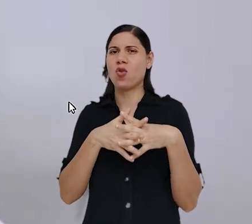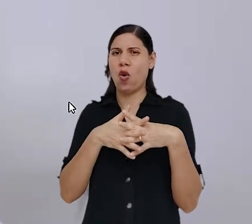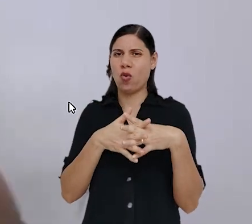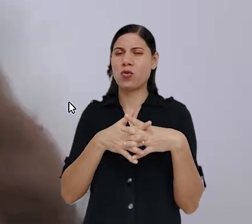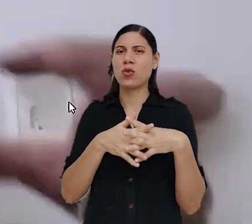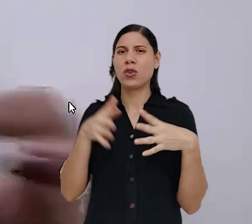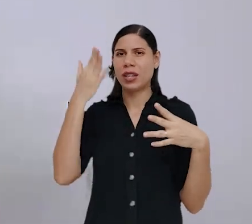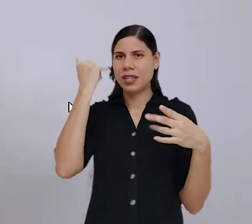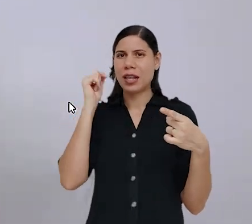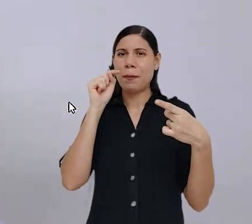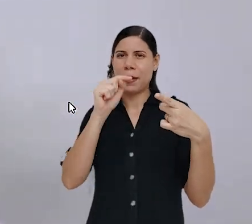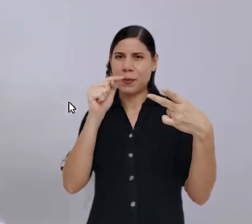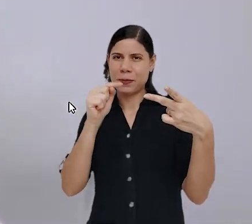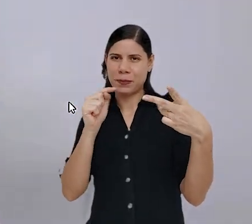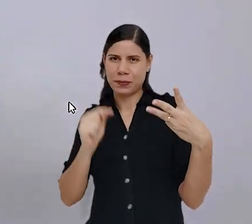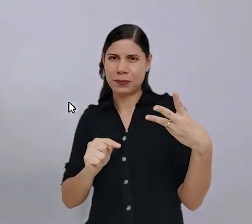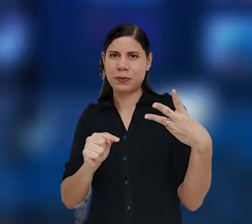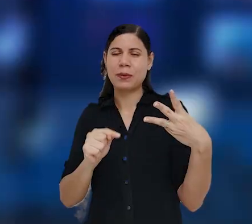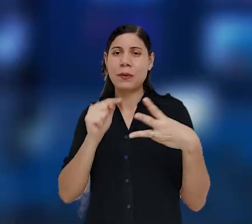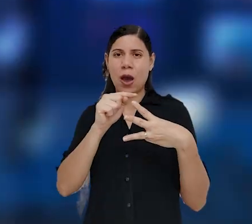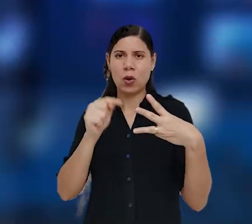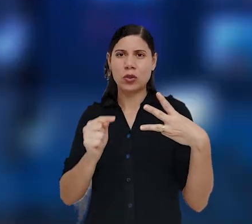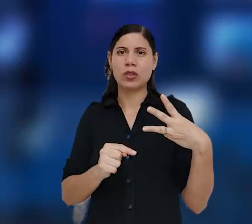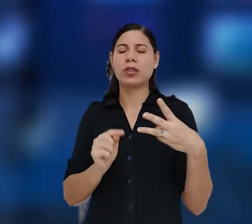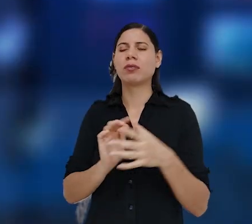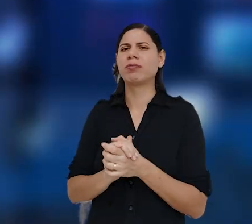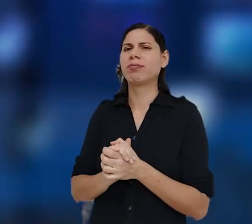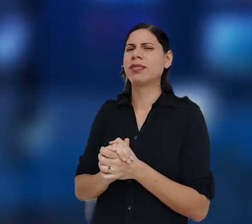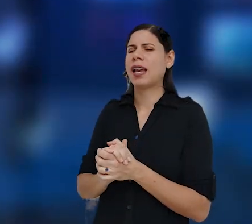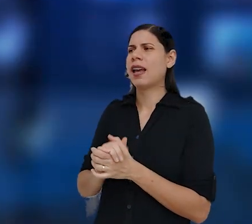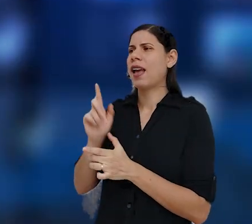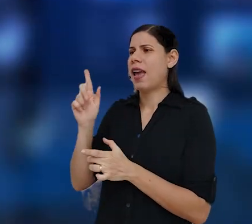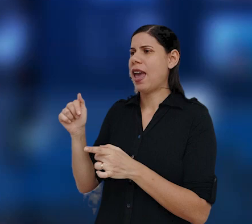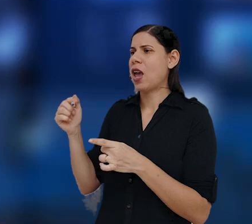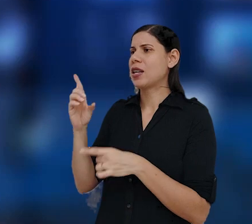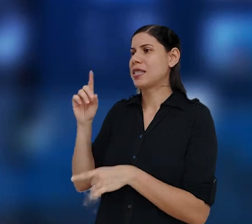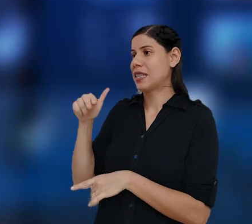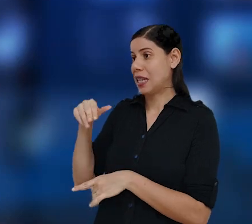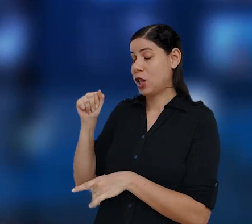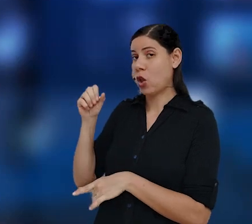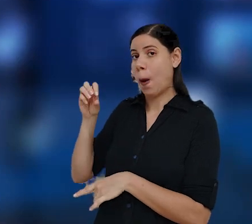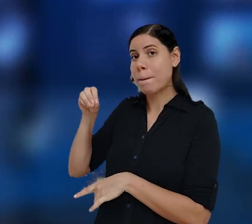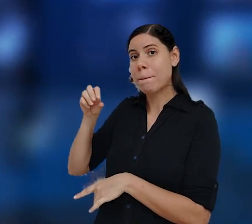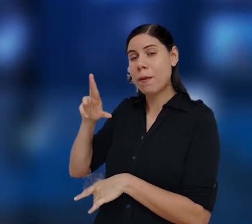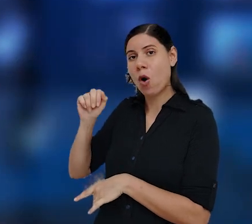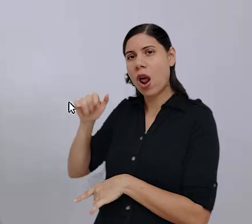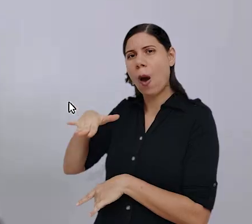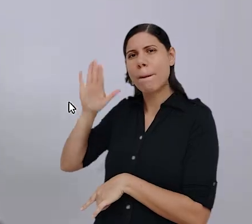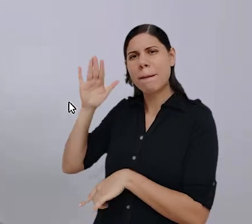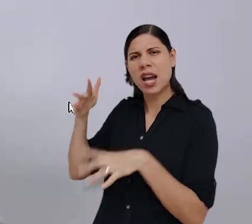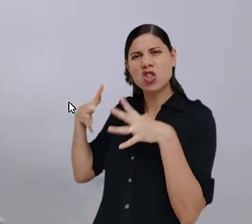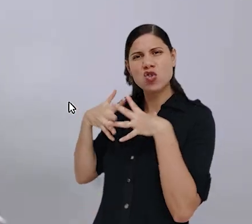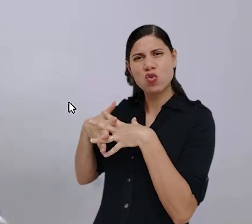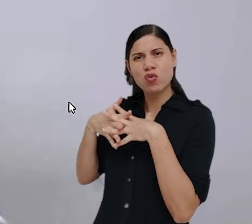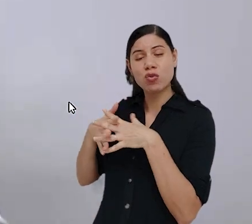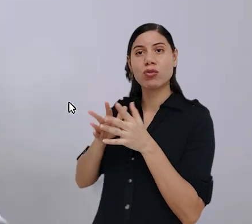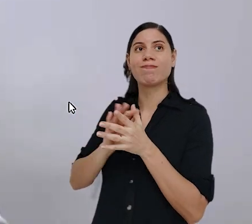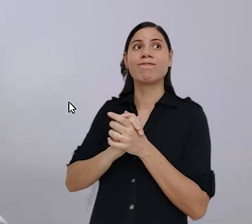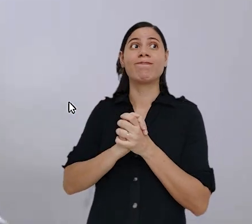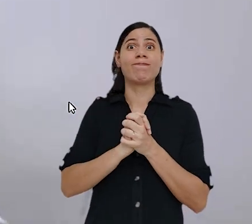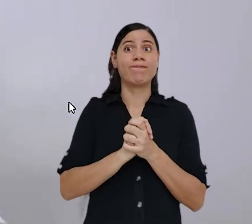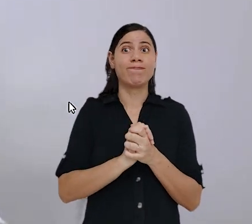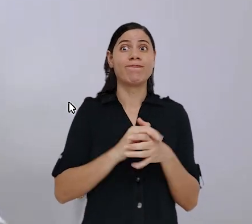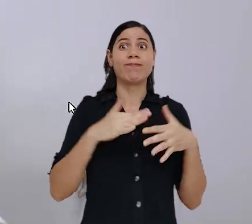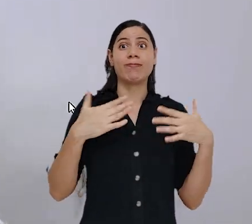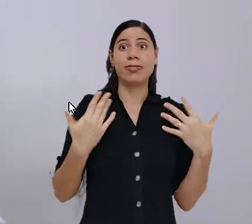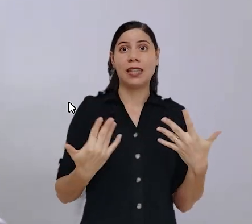na hora da distinção desses três tipos de danos. E parece que a questão do dano moral é mais complexa. A gente não possui